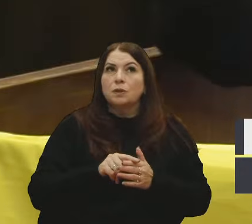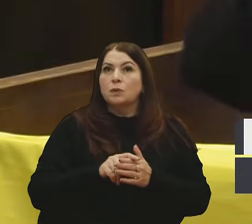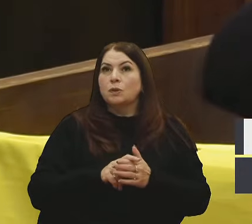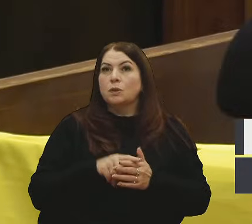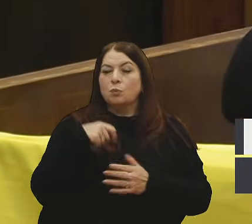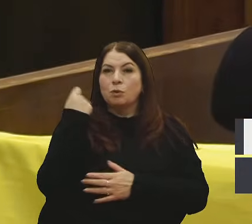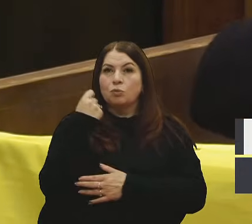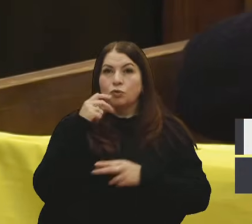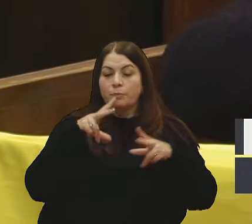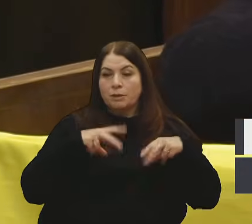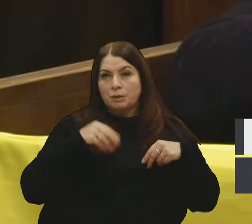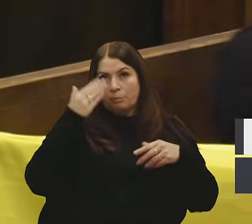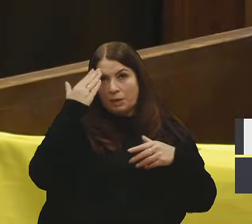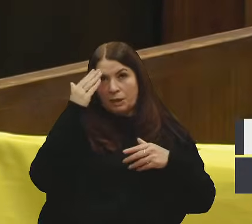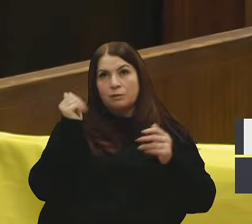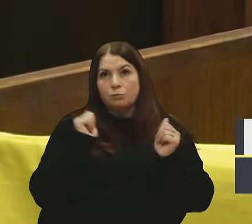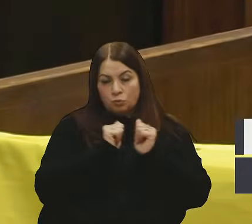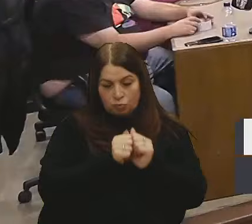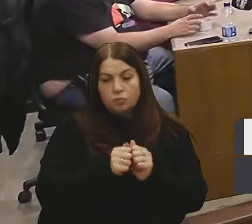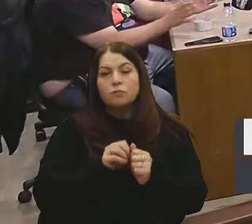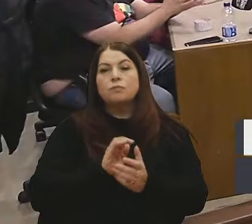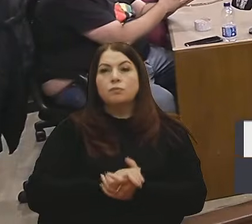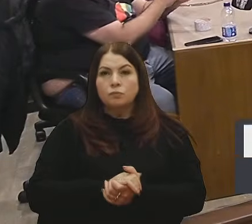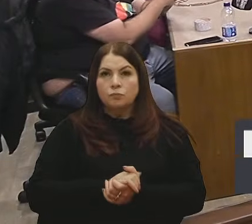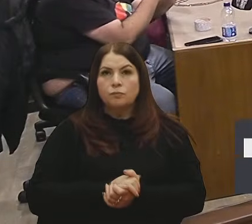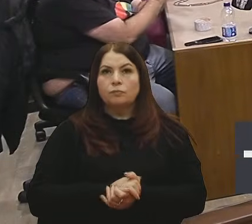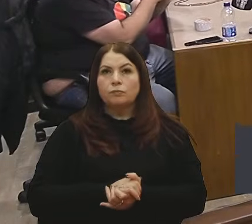gaúchos merecem. Obrigado, gente. Tamo junto.